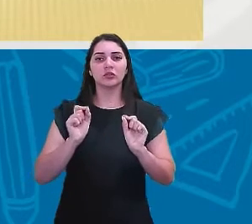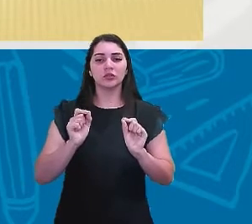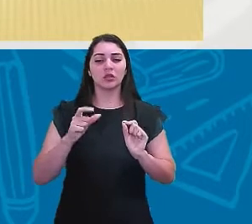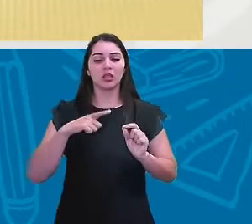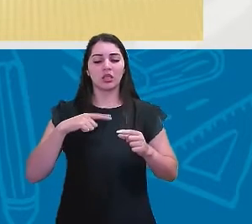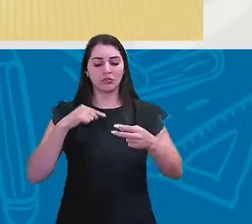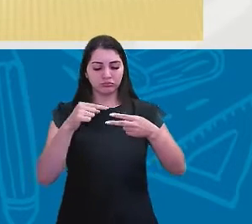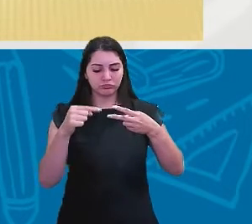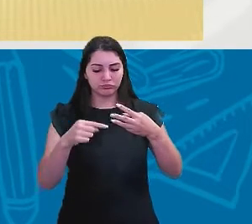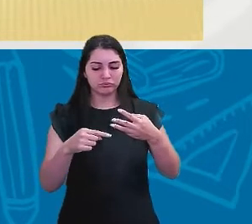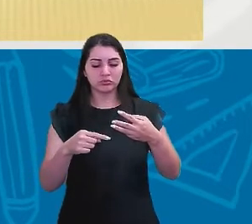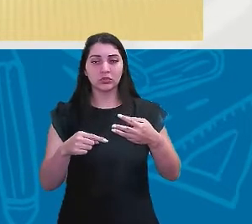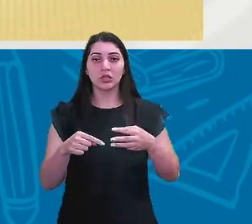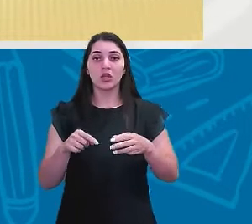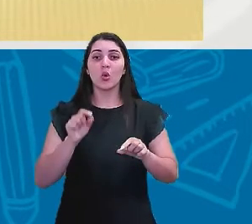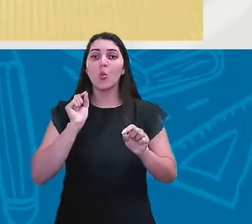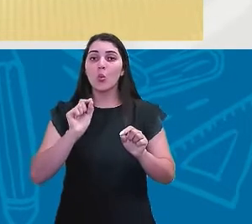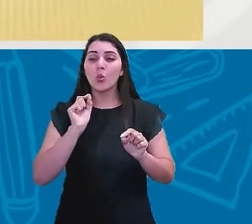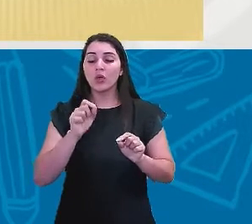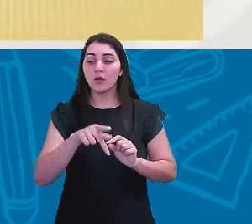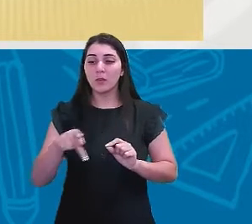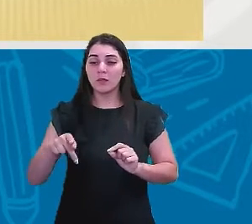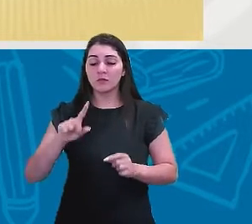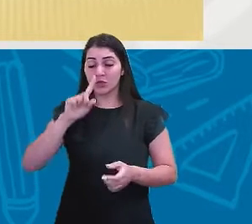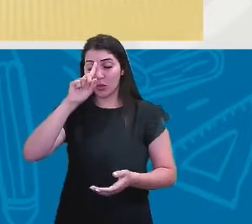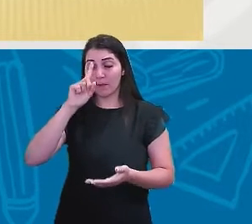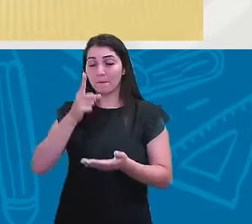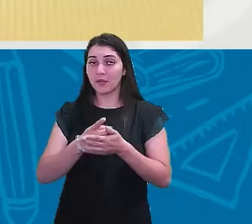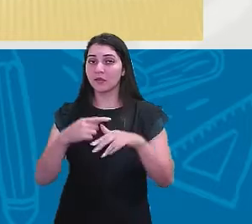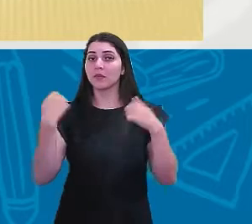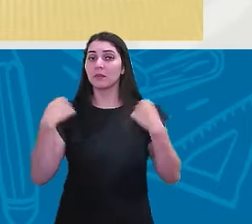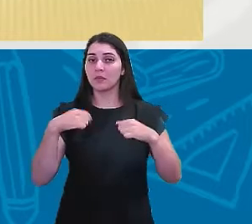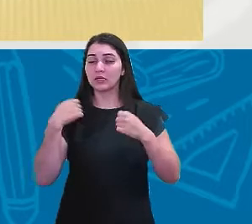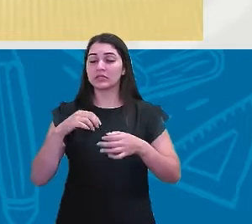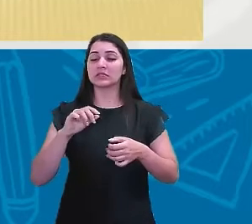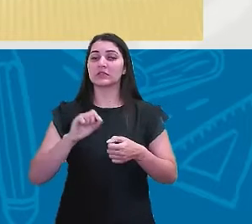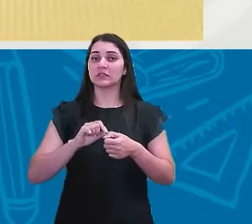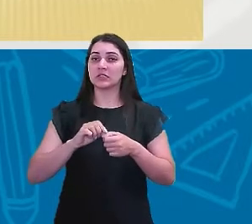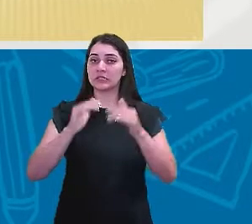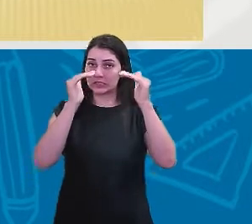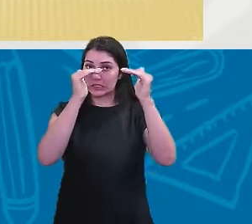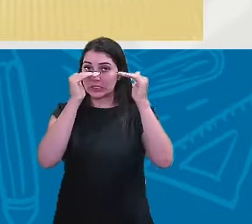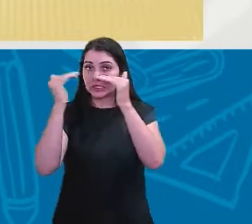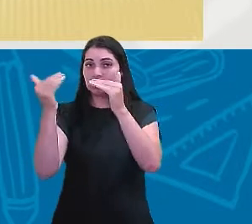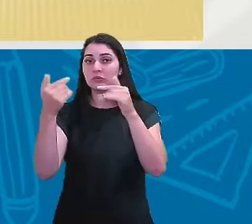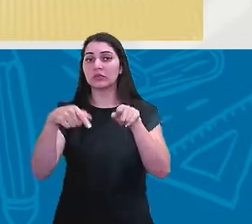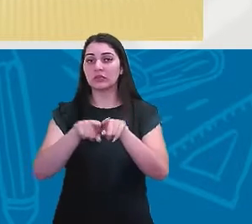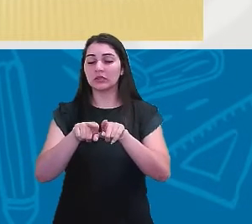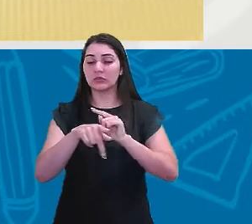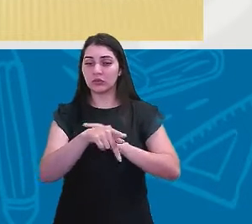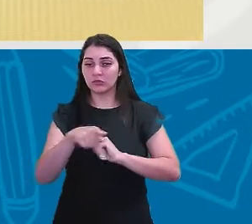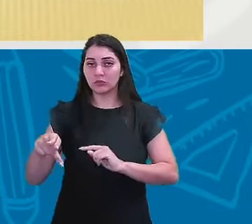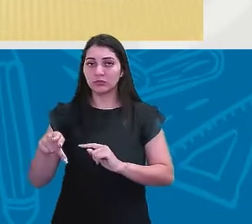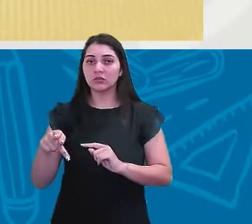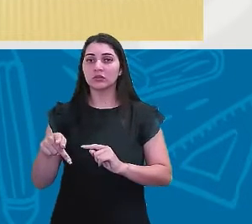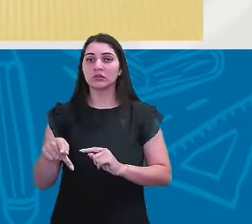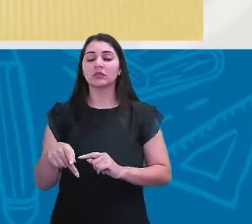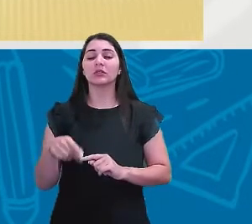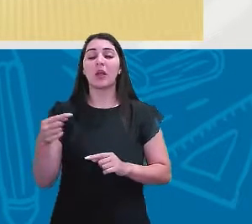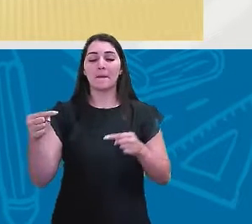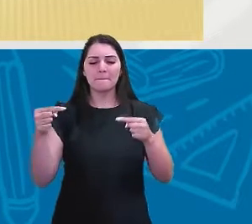as determinações dos professores, ou seja, tem que respeitar os professores. Presta atenção.